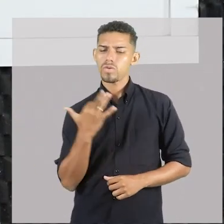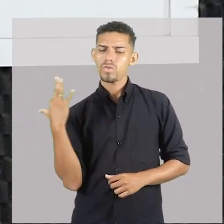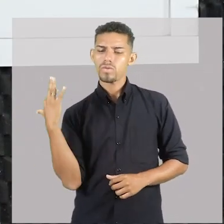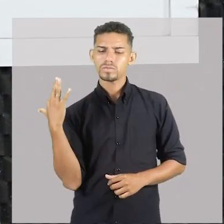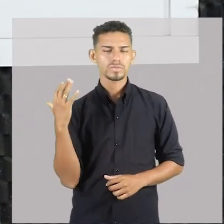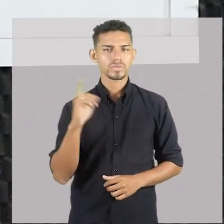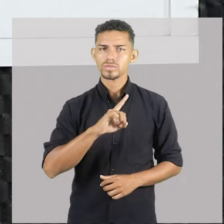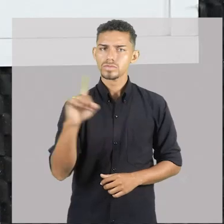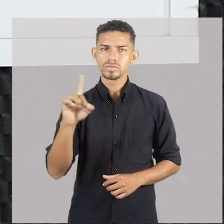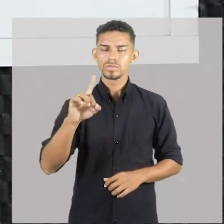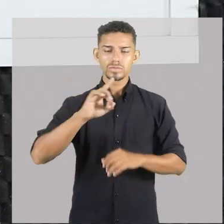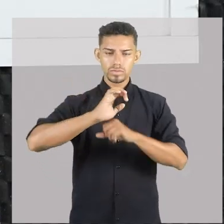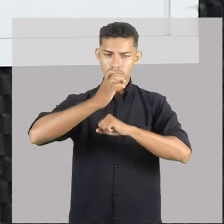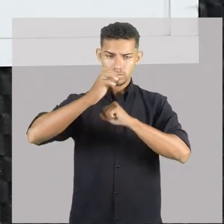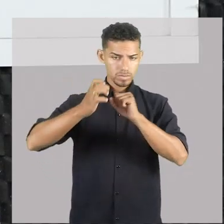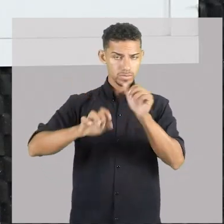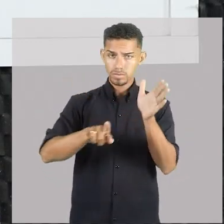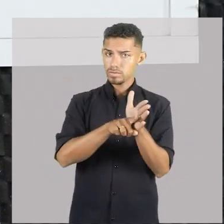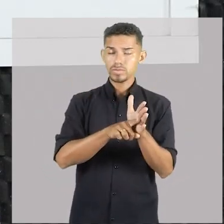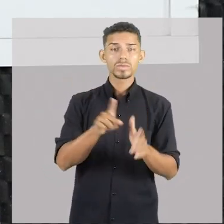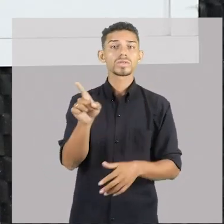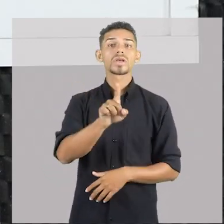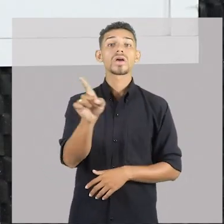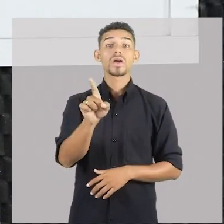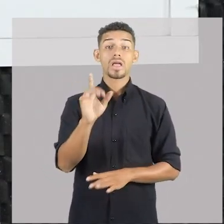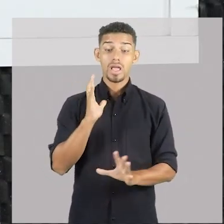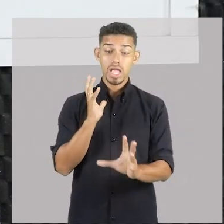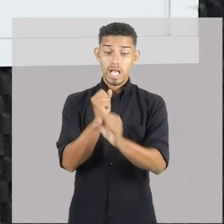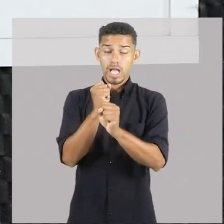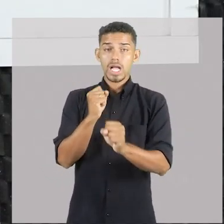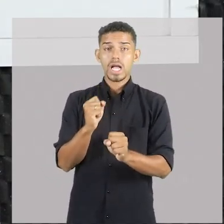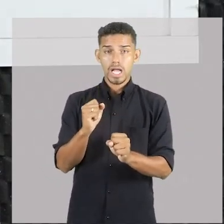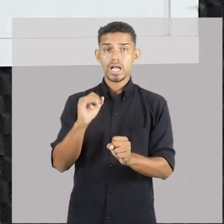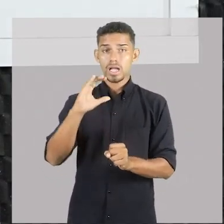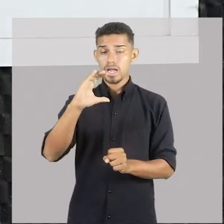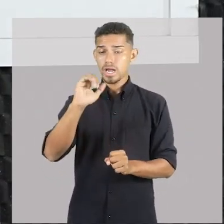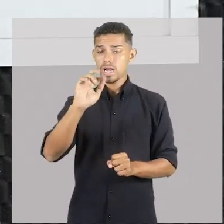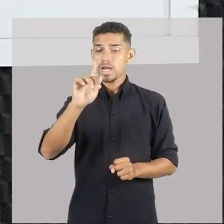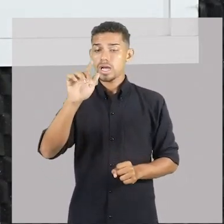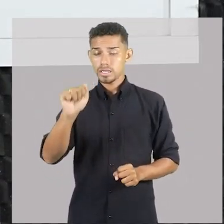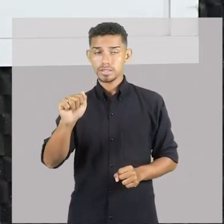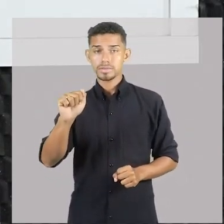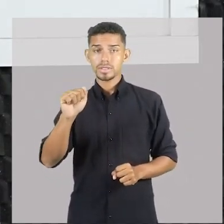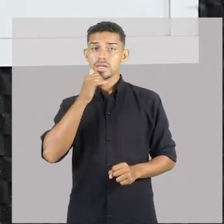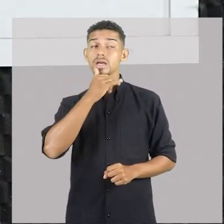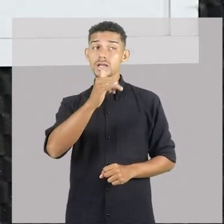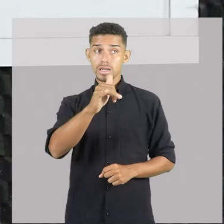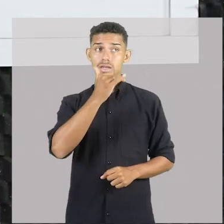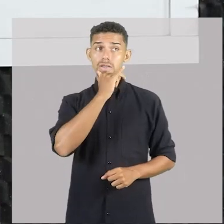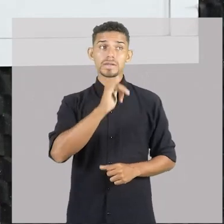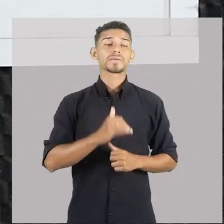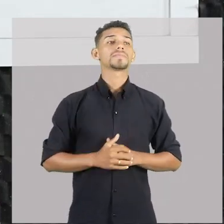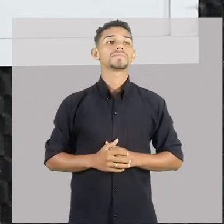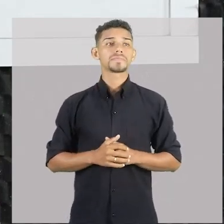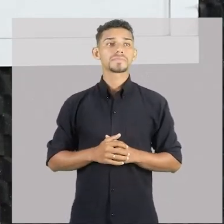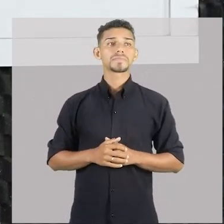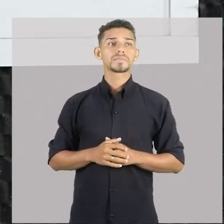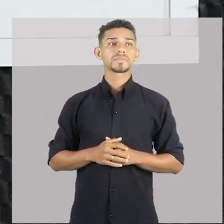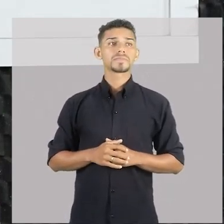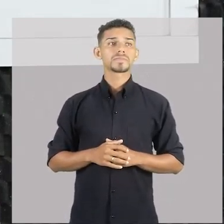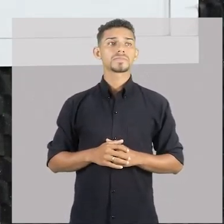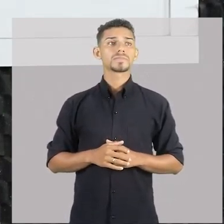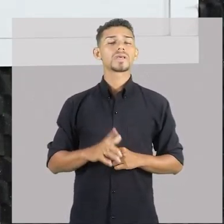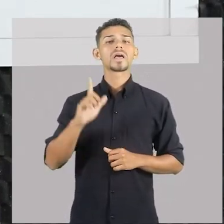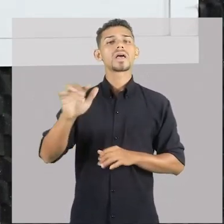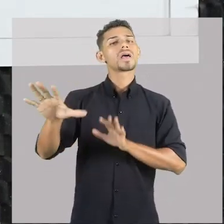de elétrons, não. É a quantidade de carga elétrica. Essa carga elétrica, ela